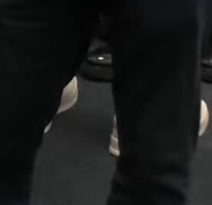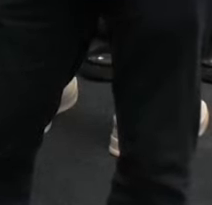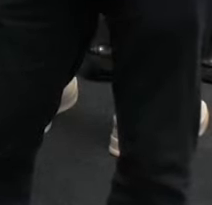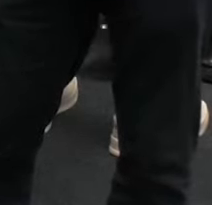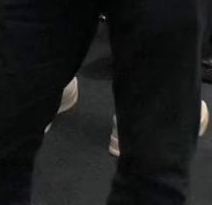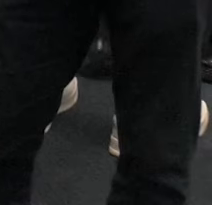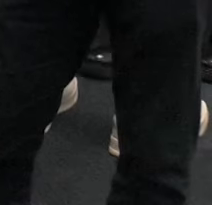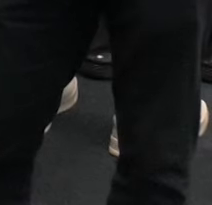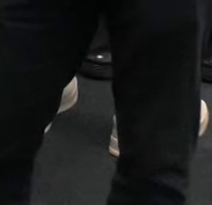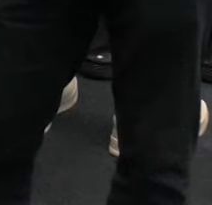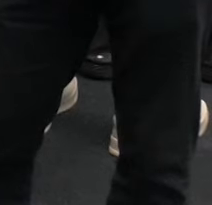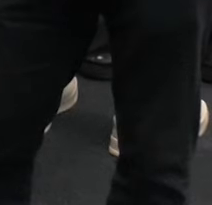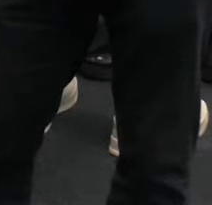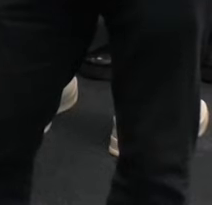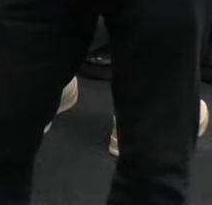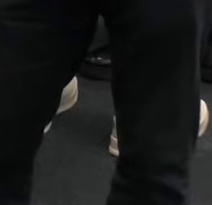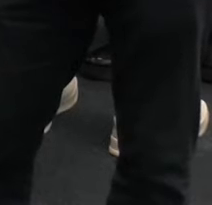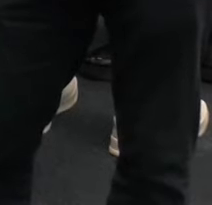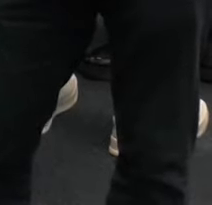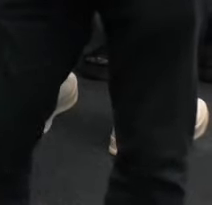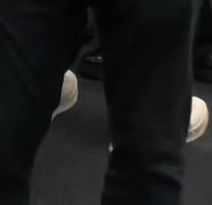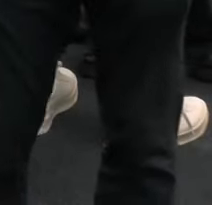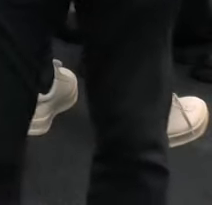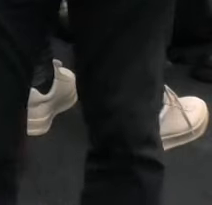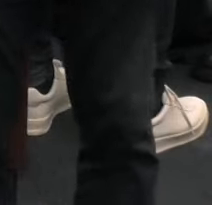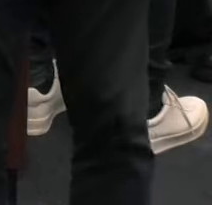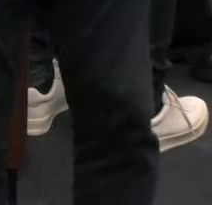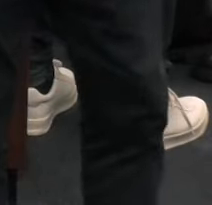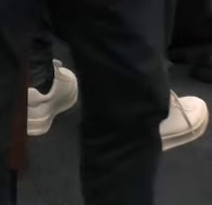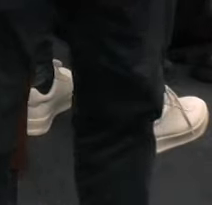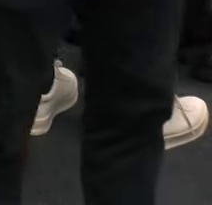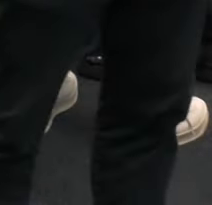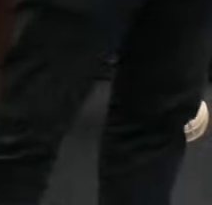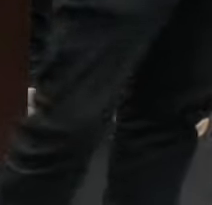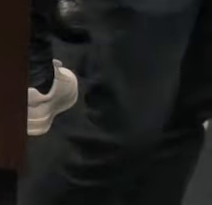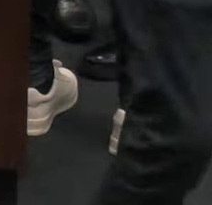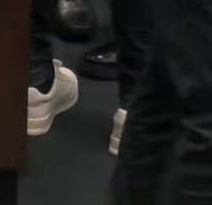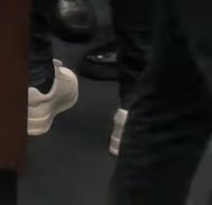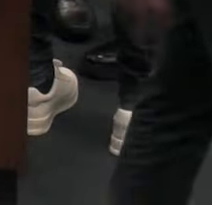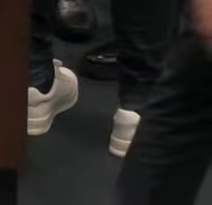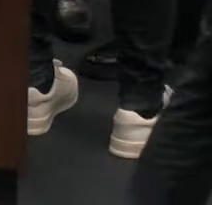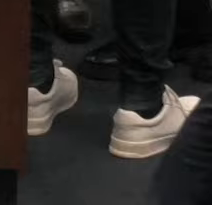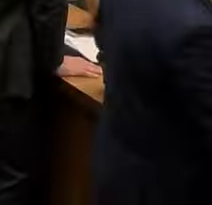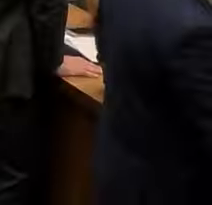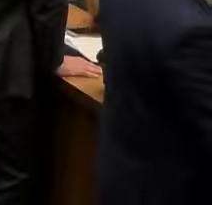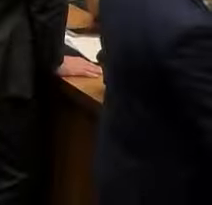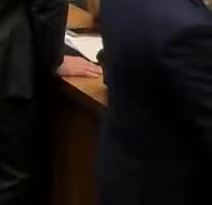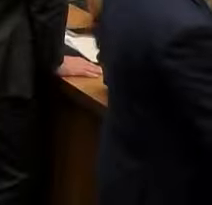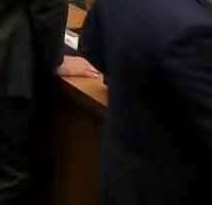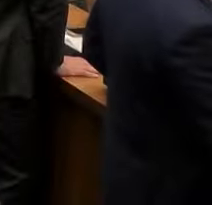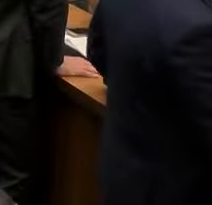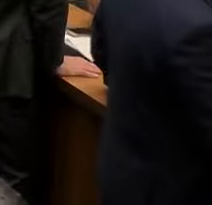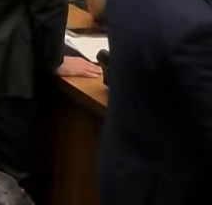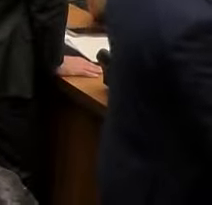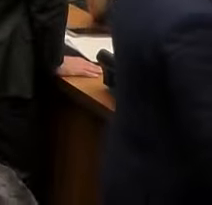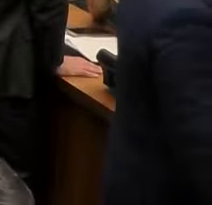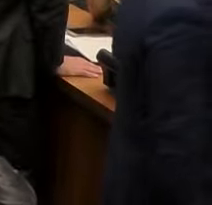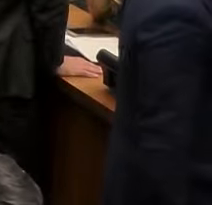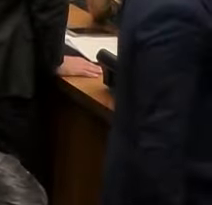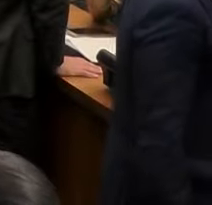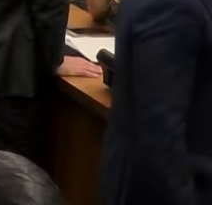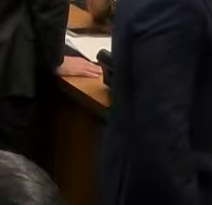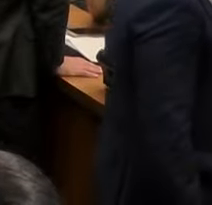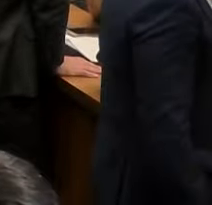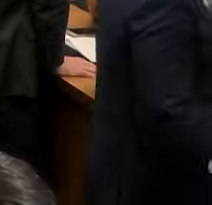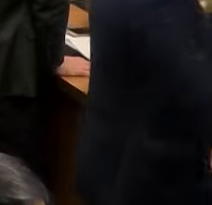informação. Então, faço esse apelo à Vossa Excelência antes da finalização da votação na CCJ,